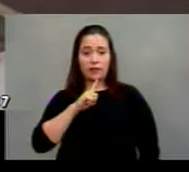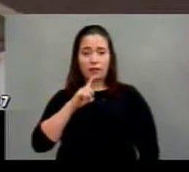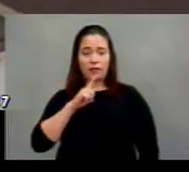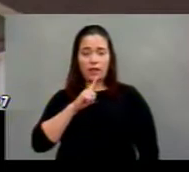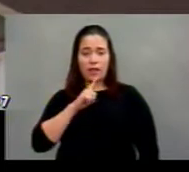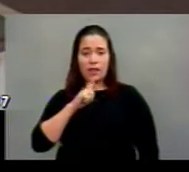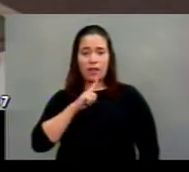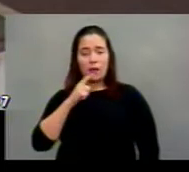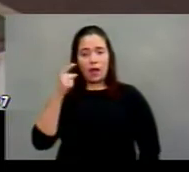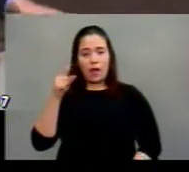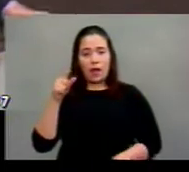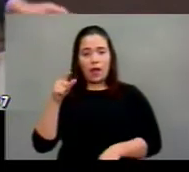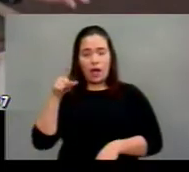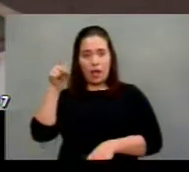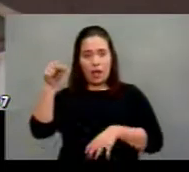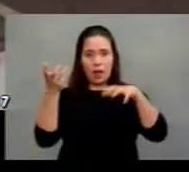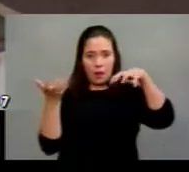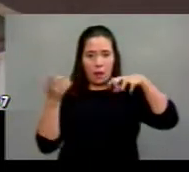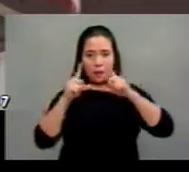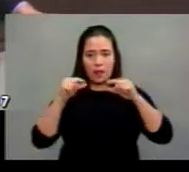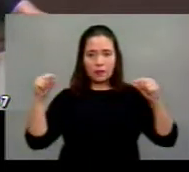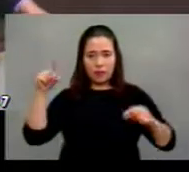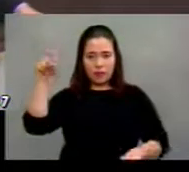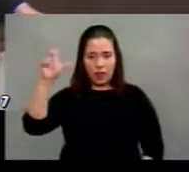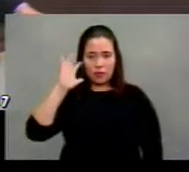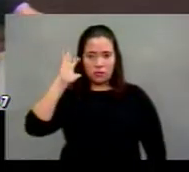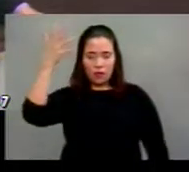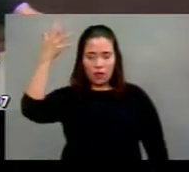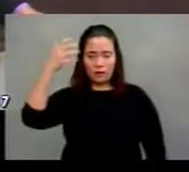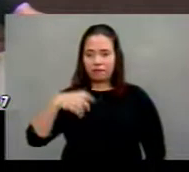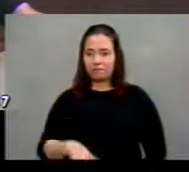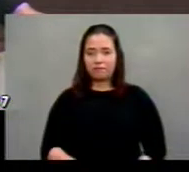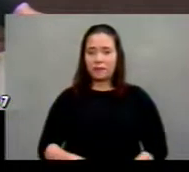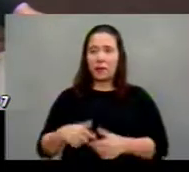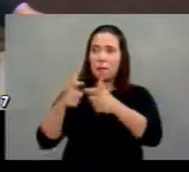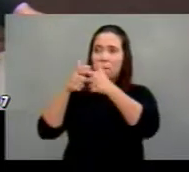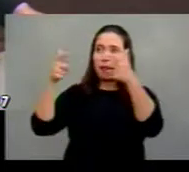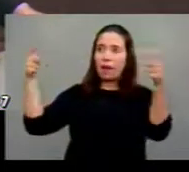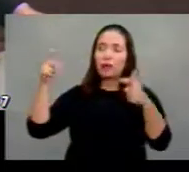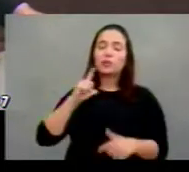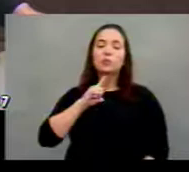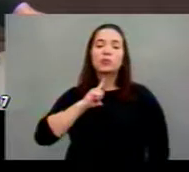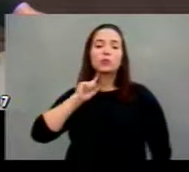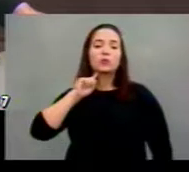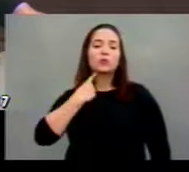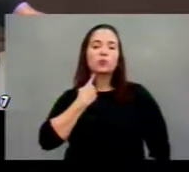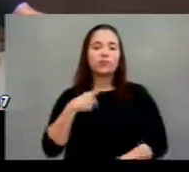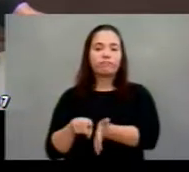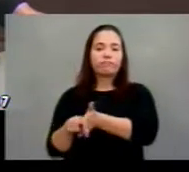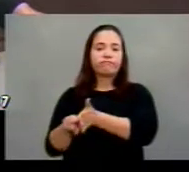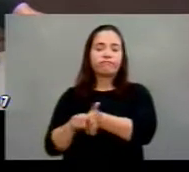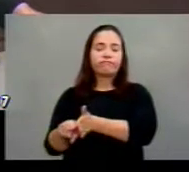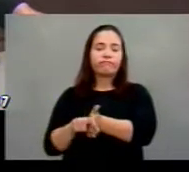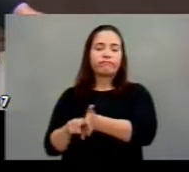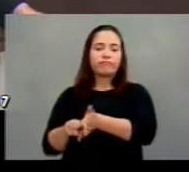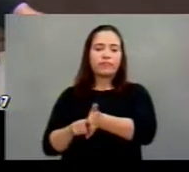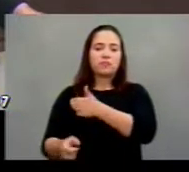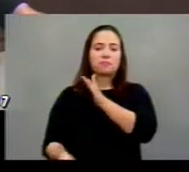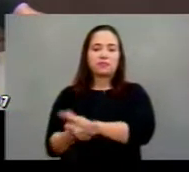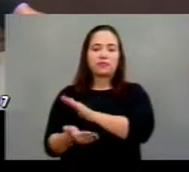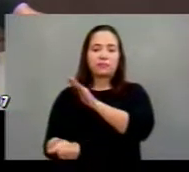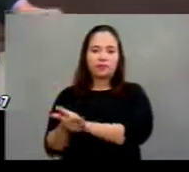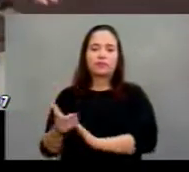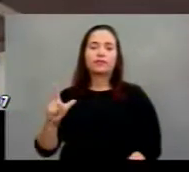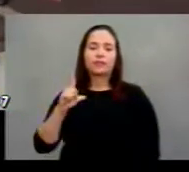há saída a partir desse Congresso Nacional em que mais da sua metade é investigada e por